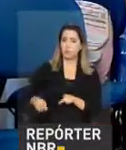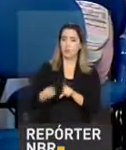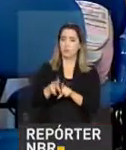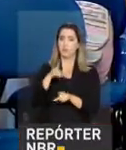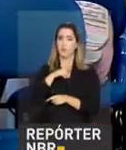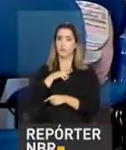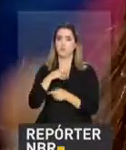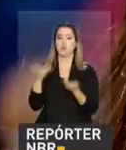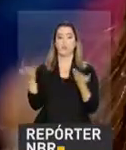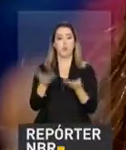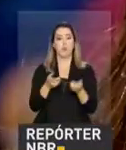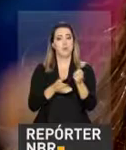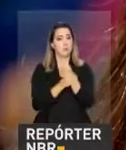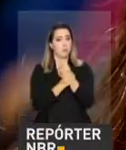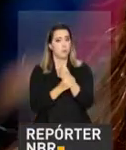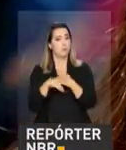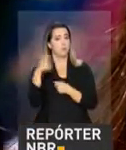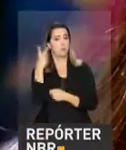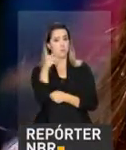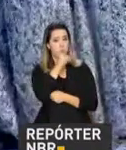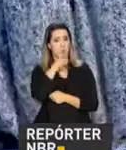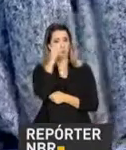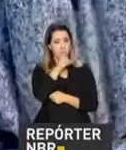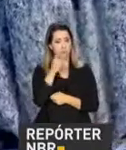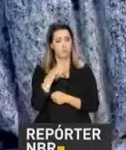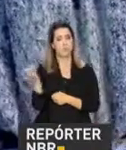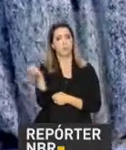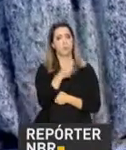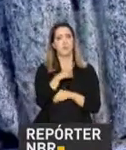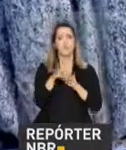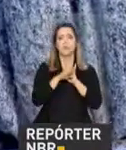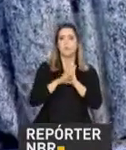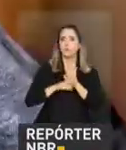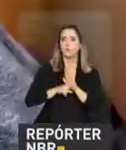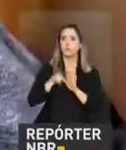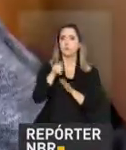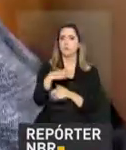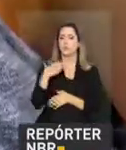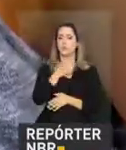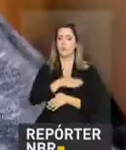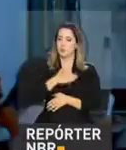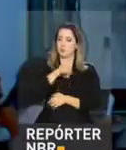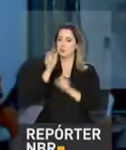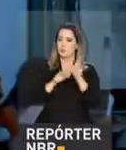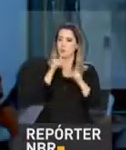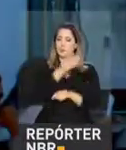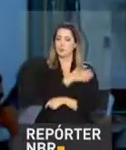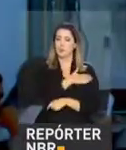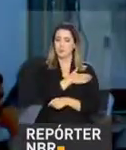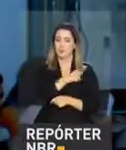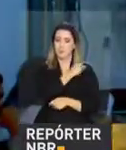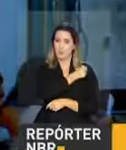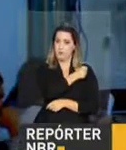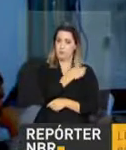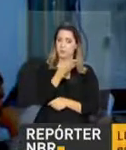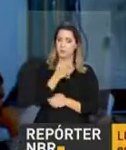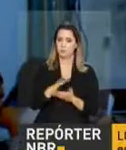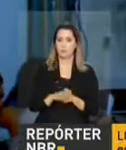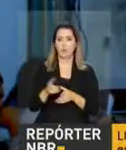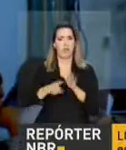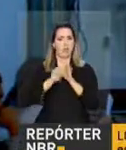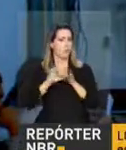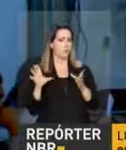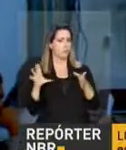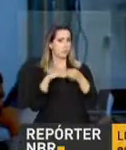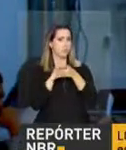exame está sendo aplicado em 2 domingos seguidos. O novo modelo de aplicação agradou os alunos. Muito melhor, porque quando era tudo